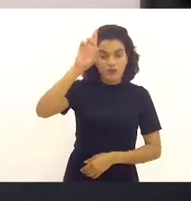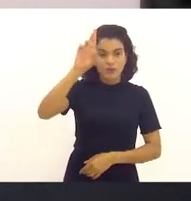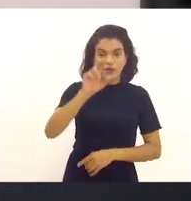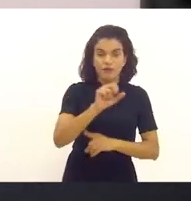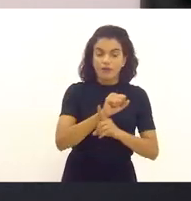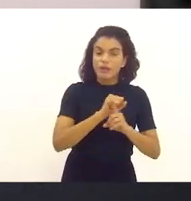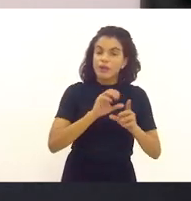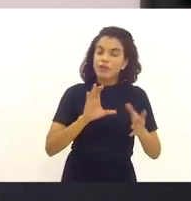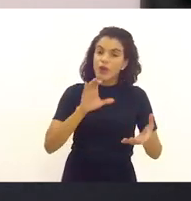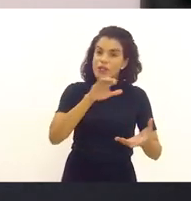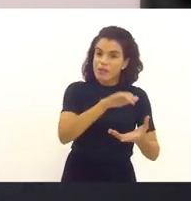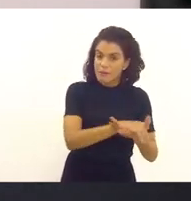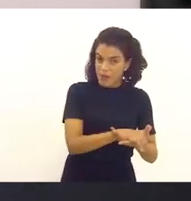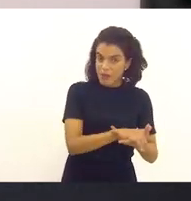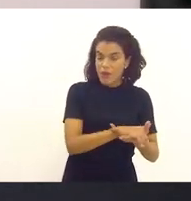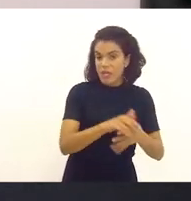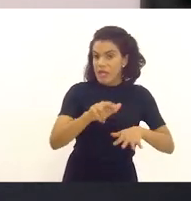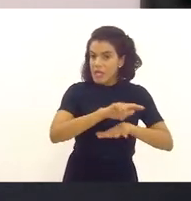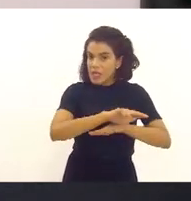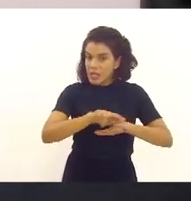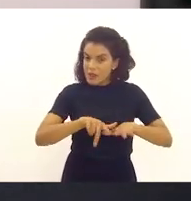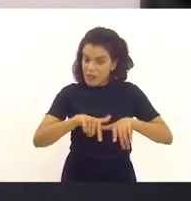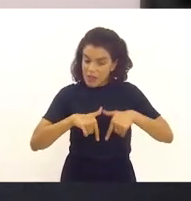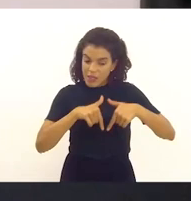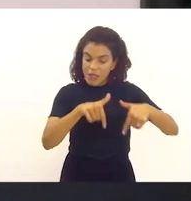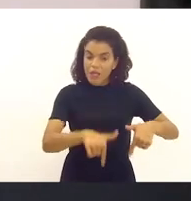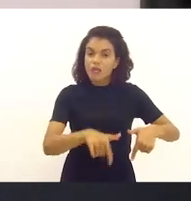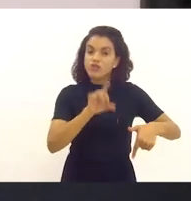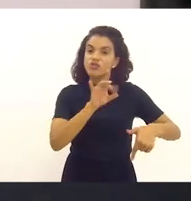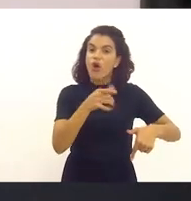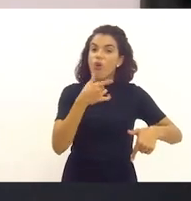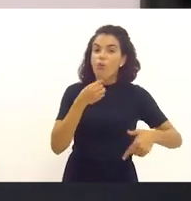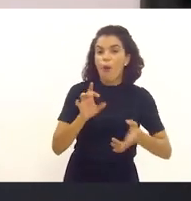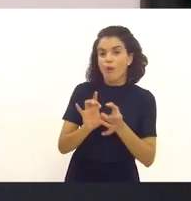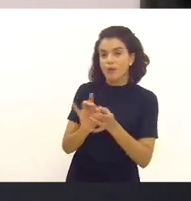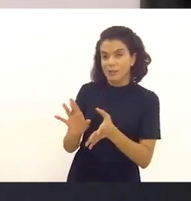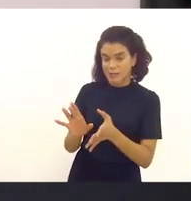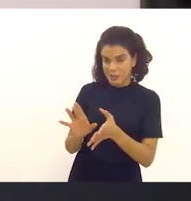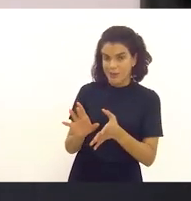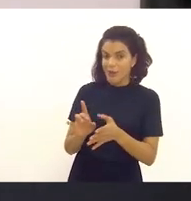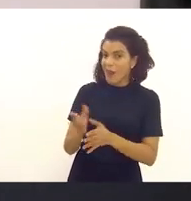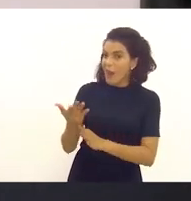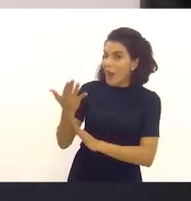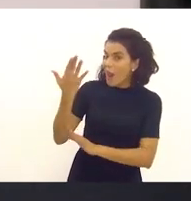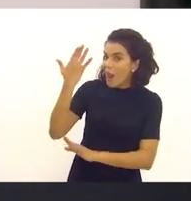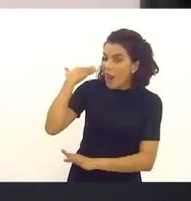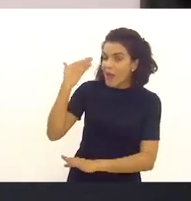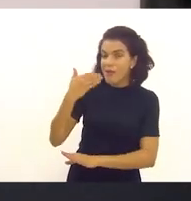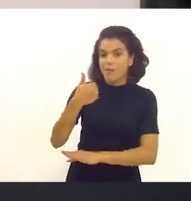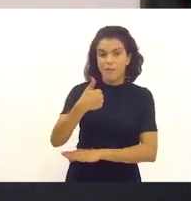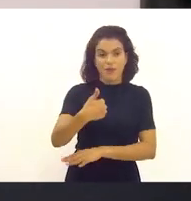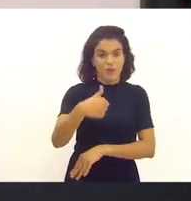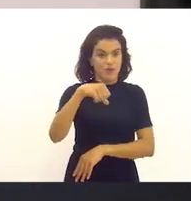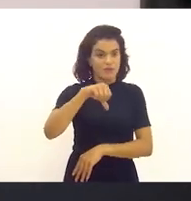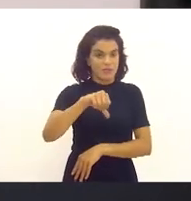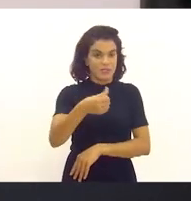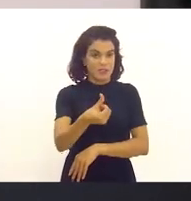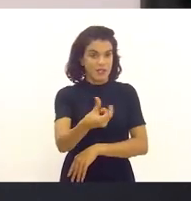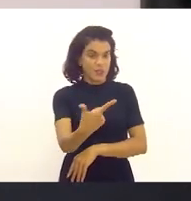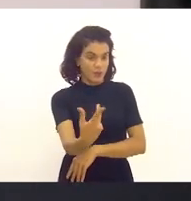conjugal e que diversos atos só poderiam ser realizados com sua atualização lá em 1962